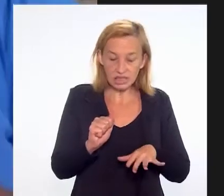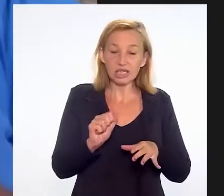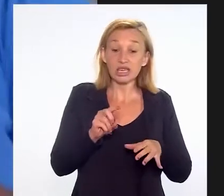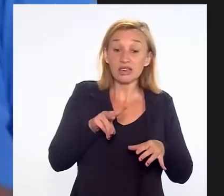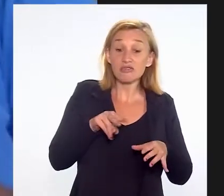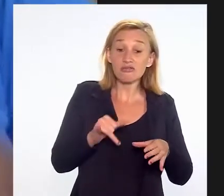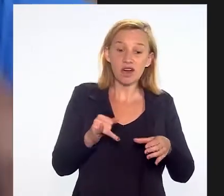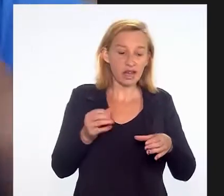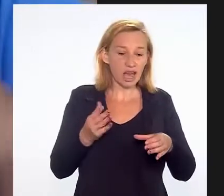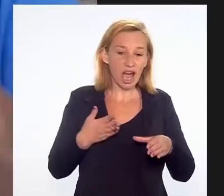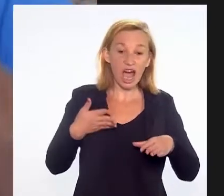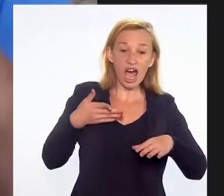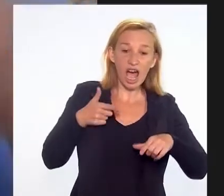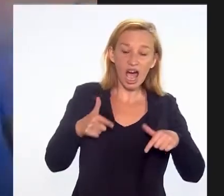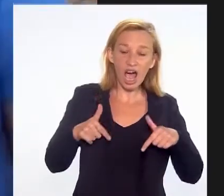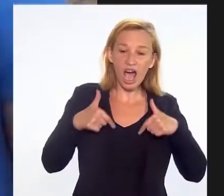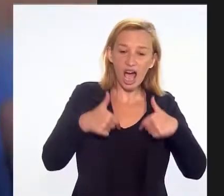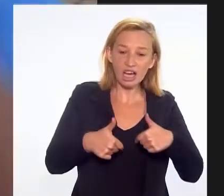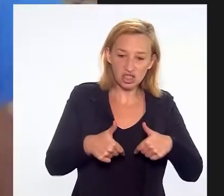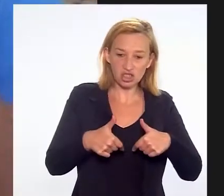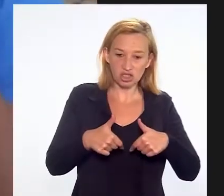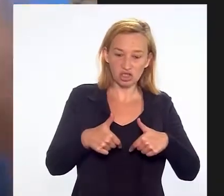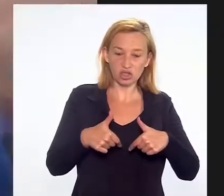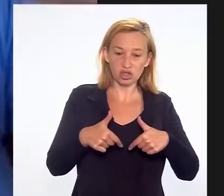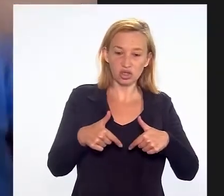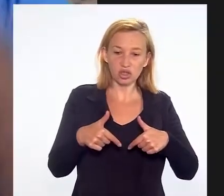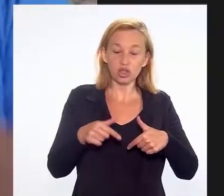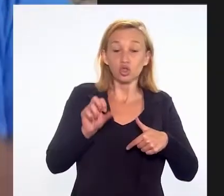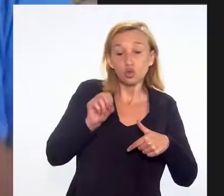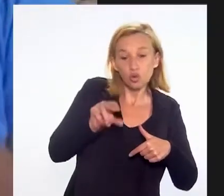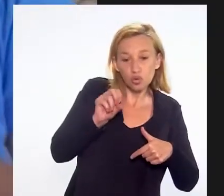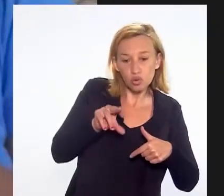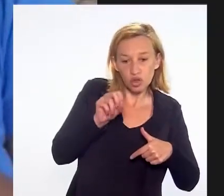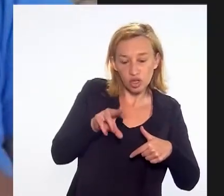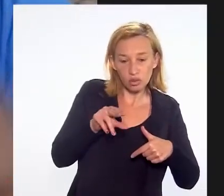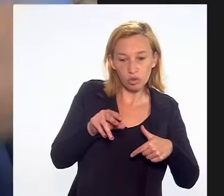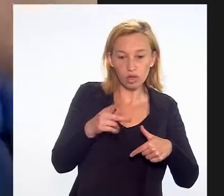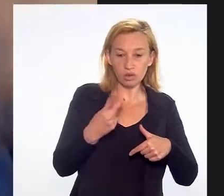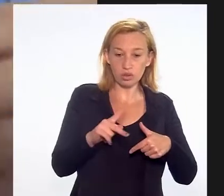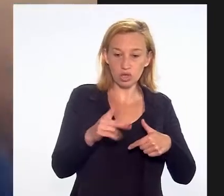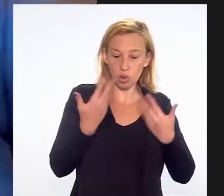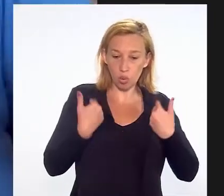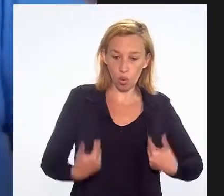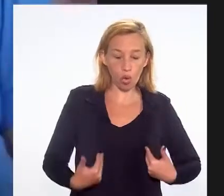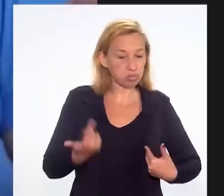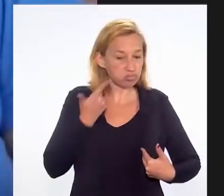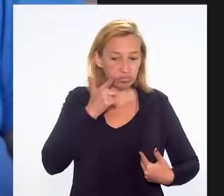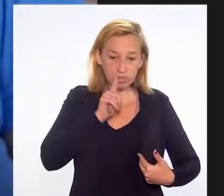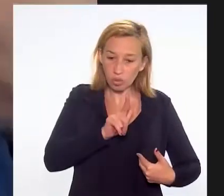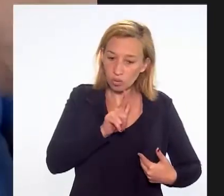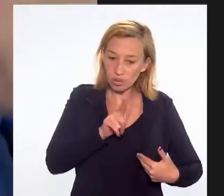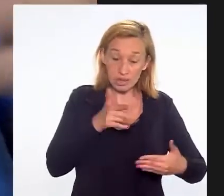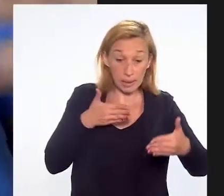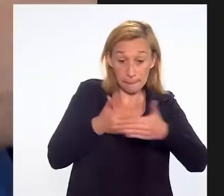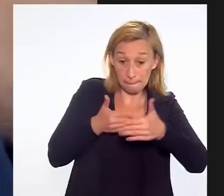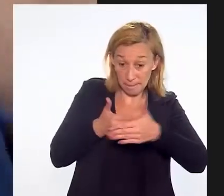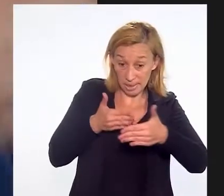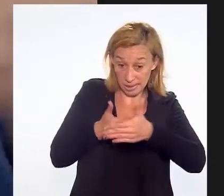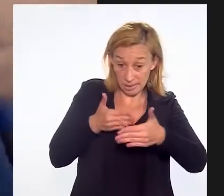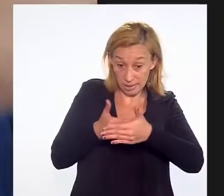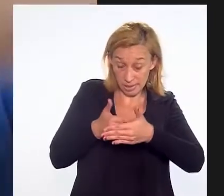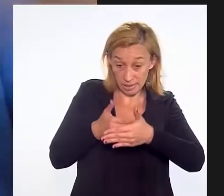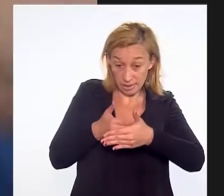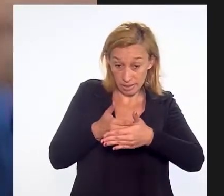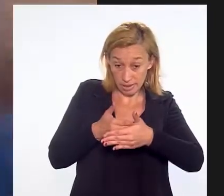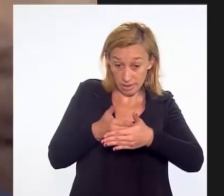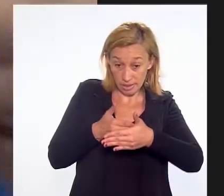na proteína spike, que é a proteína que vai fazer o vírus adentrar a célula, e a vacina, o seu